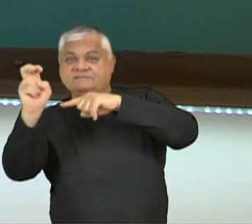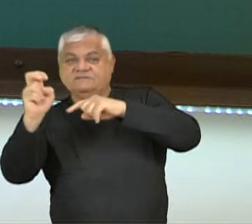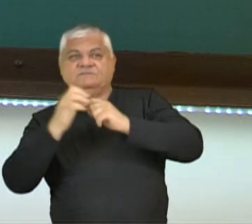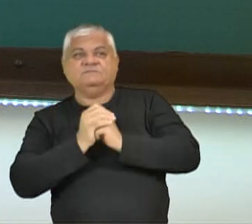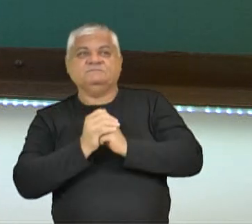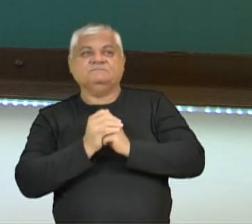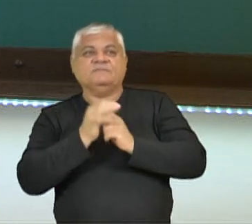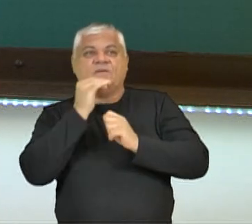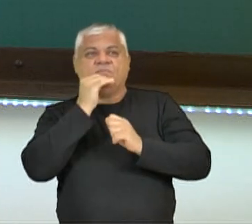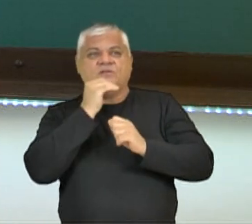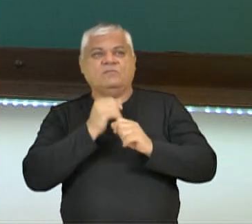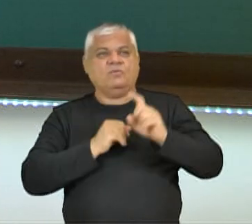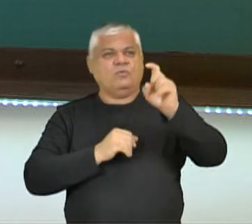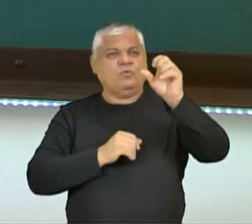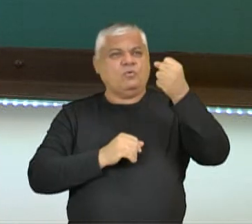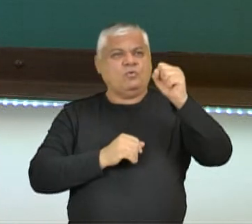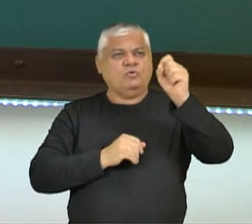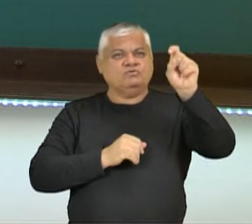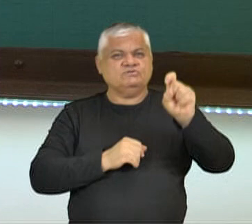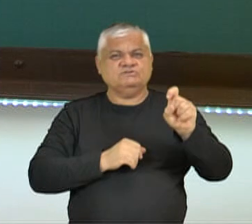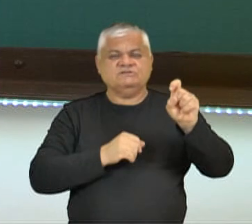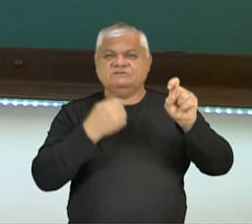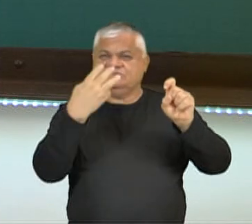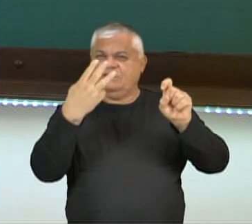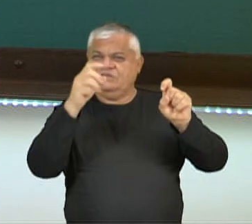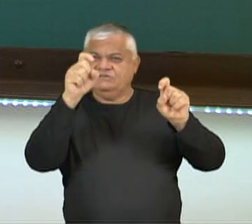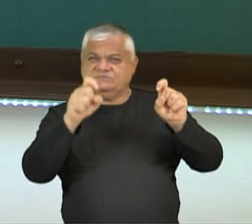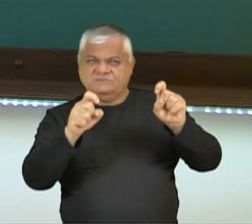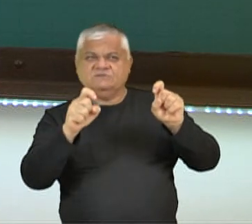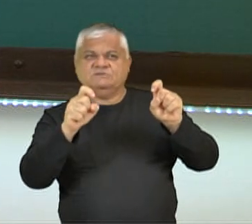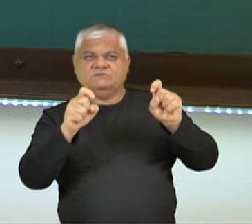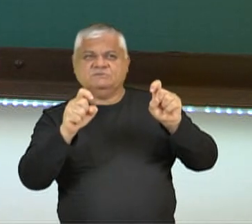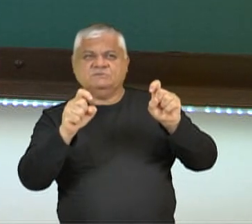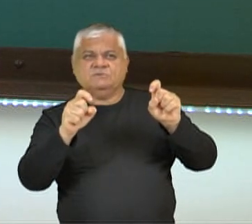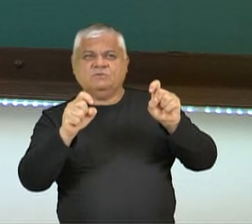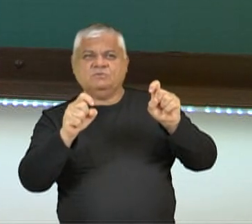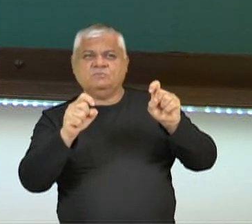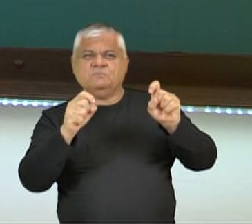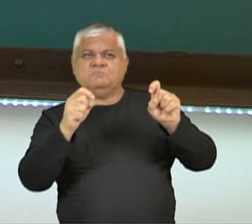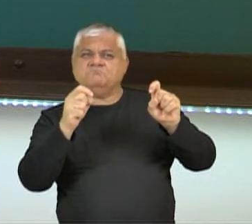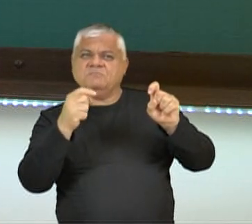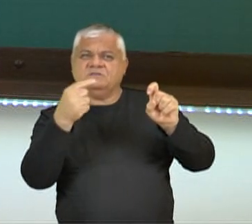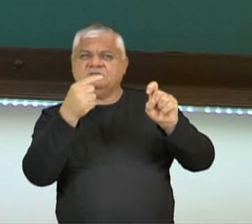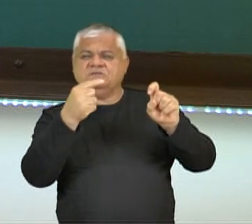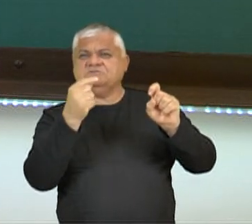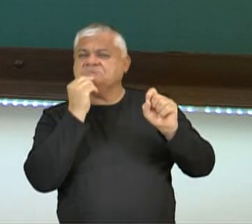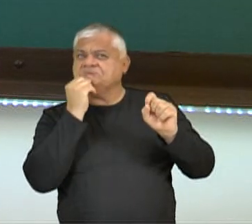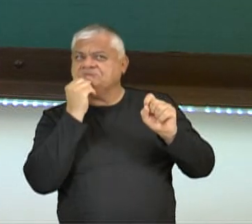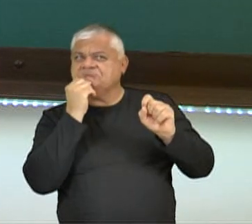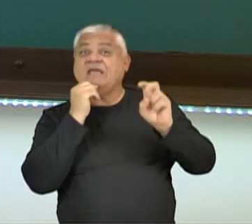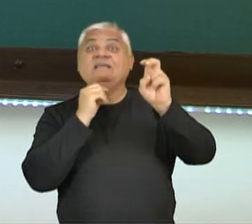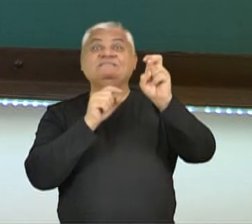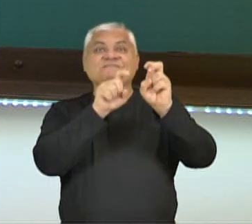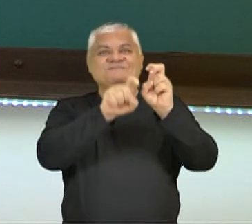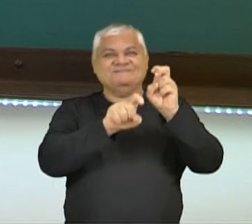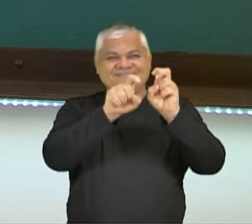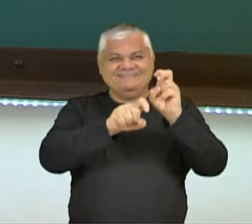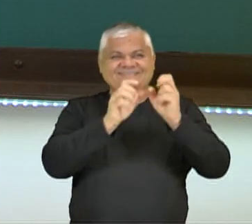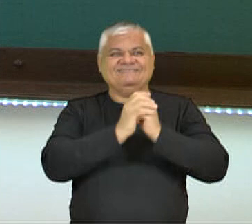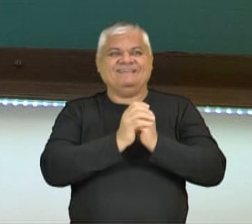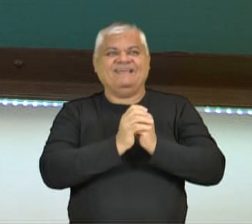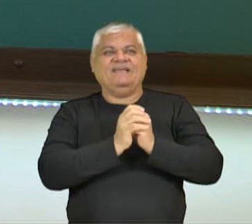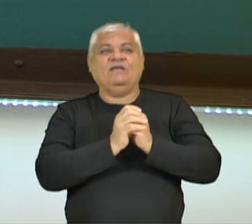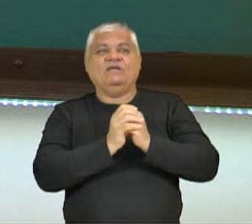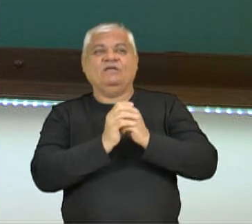tiro o mínimo dessas duas frações. Então, vai ficar 8x em cima. 8x menos 3x dá 5x sobre